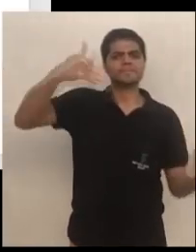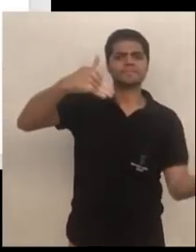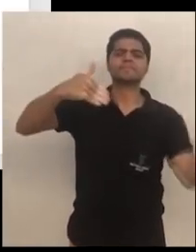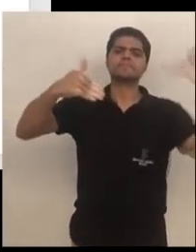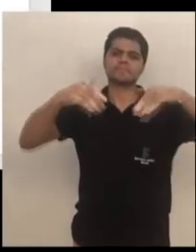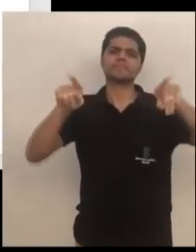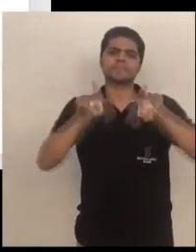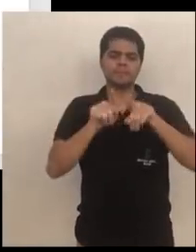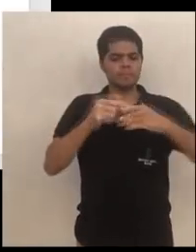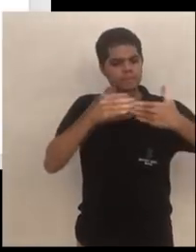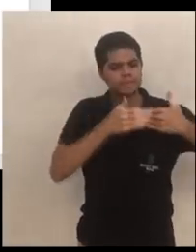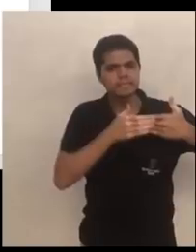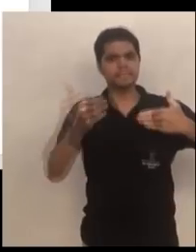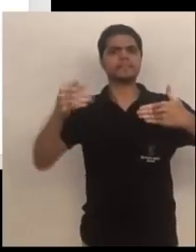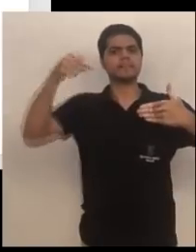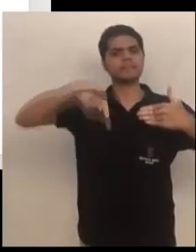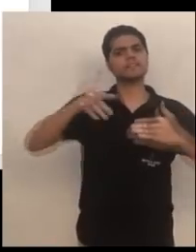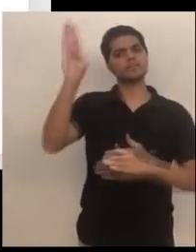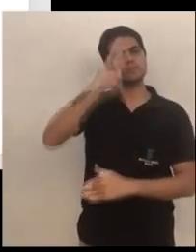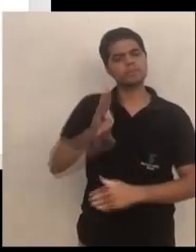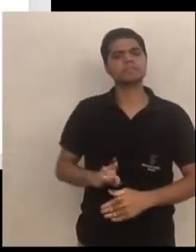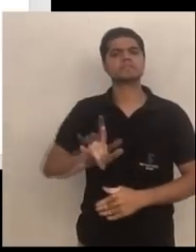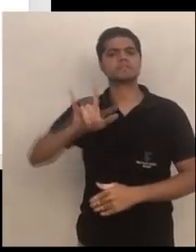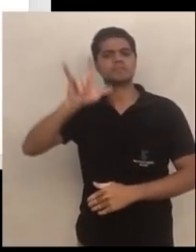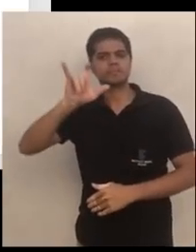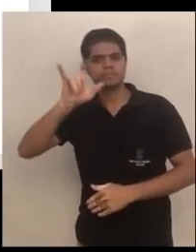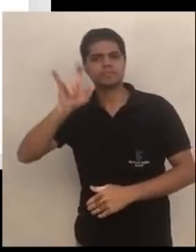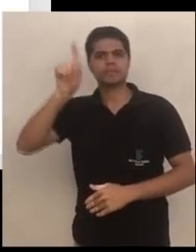Nordeste brasileiro. Então, segue a gente aí no Instagram,